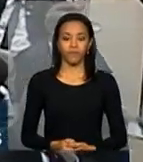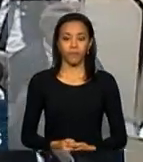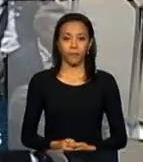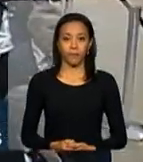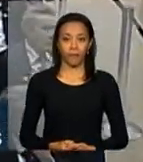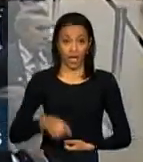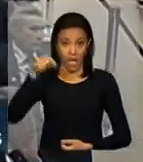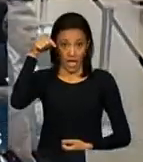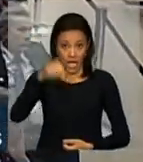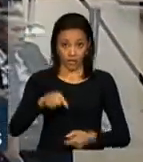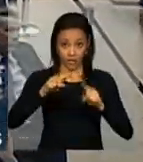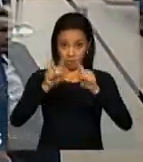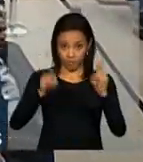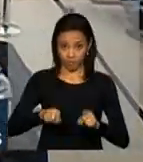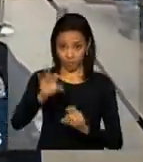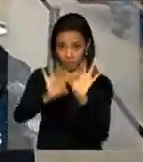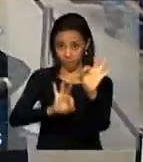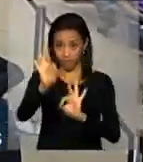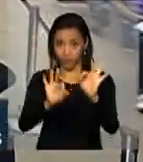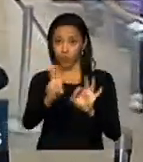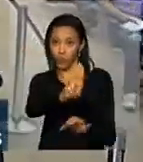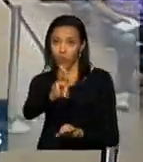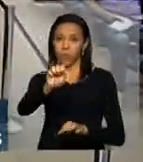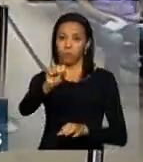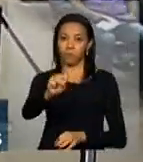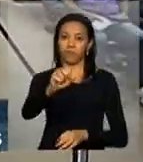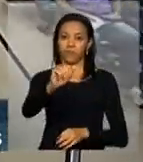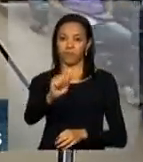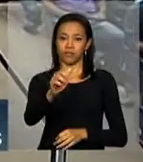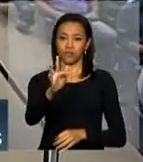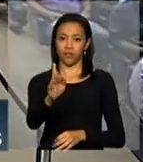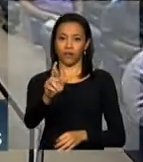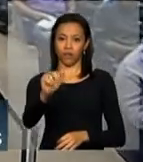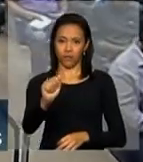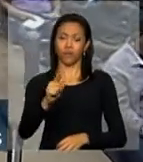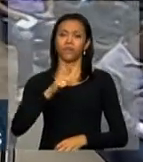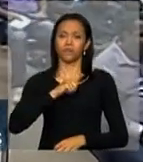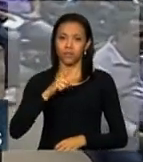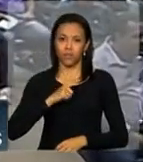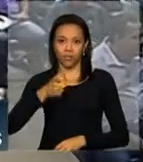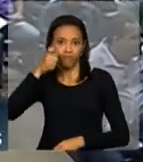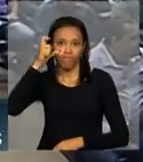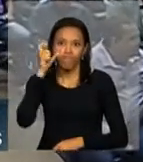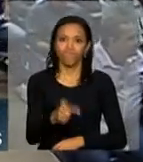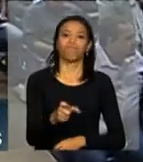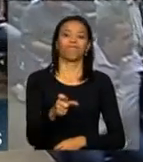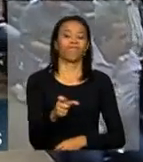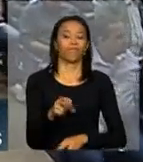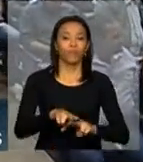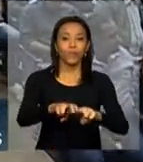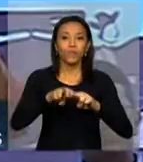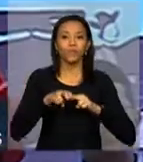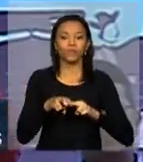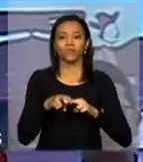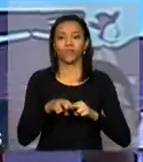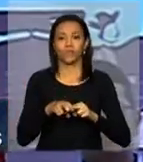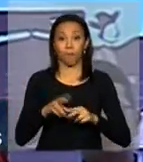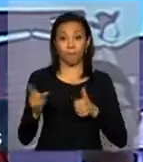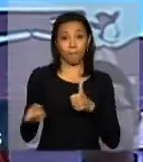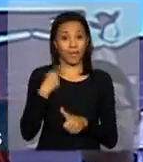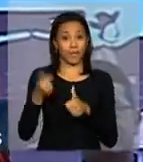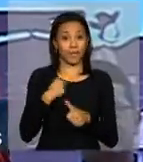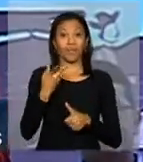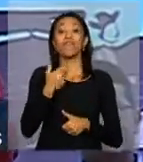Esse plano safra também tem uma ambição. Por isso, falou primeiro o presidente